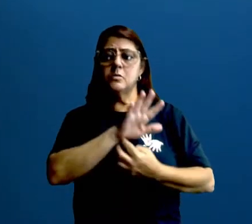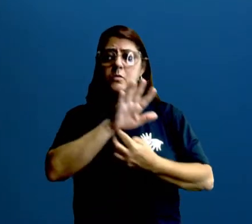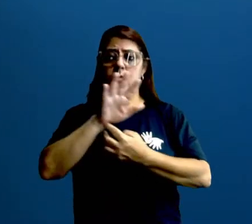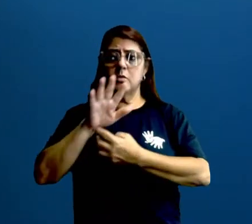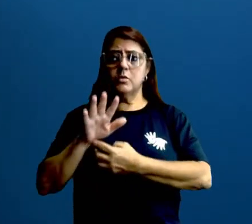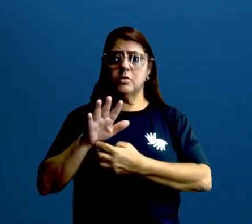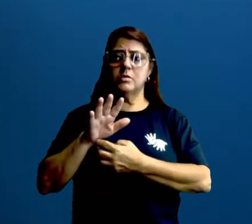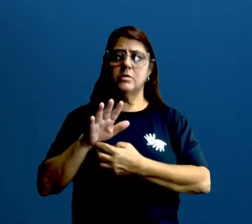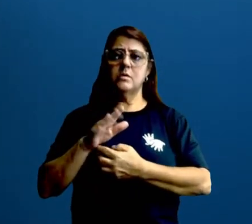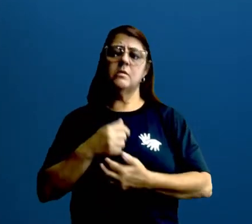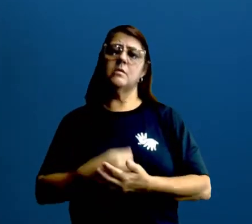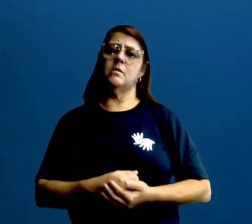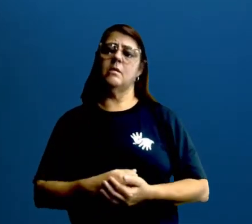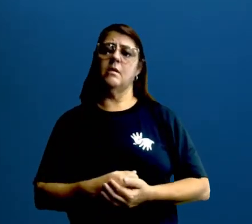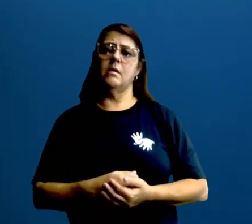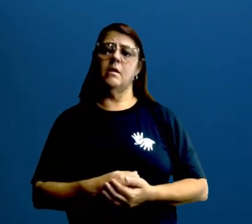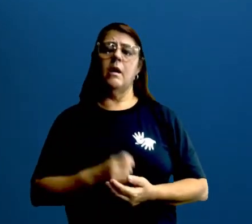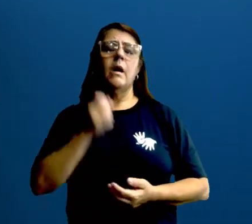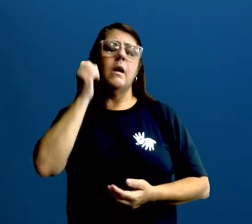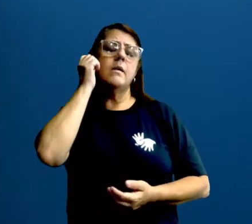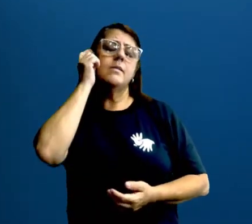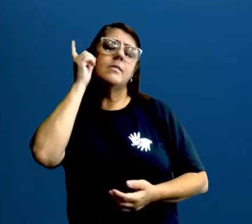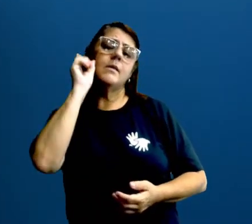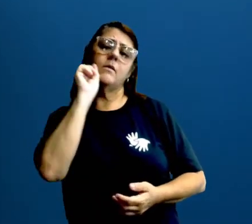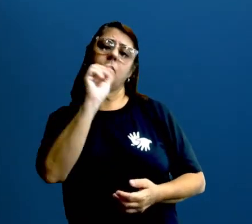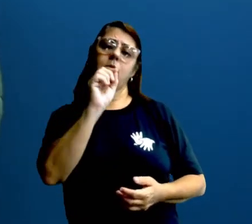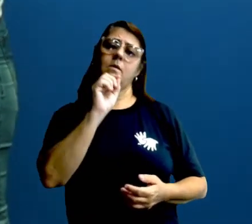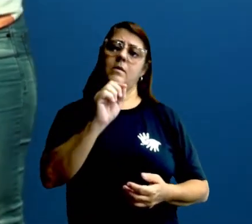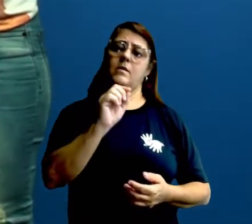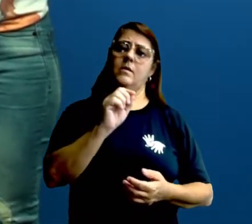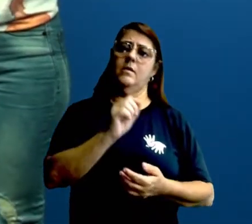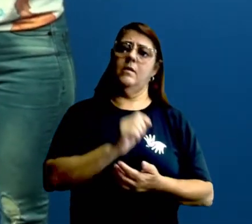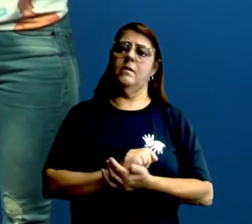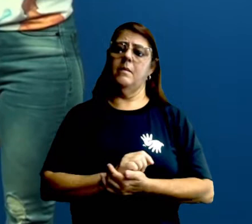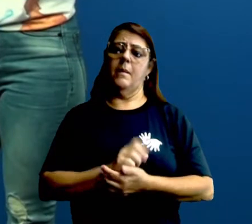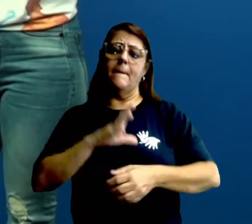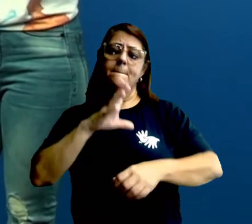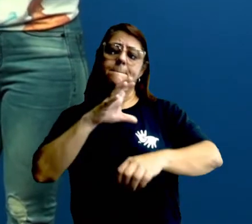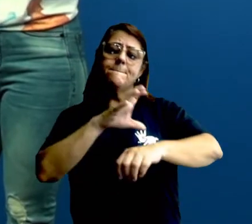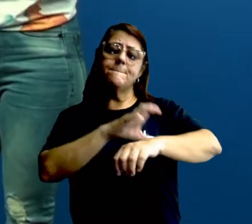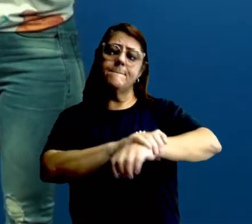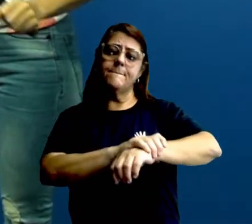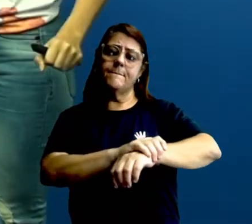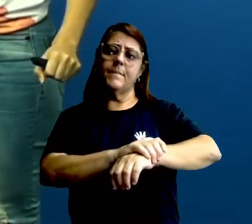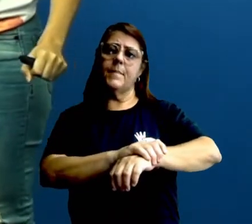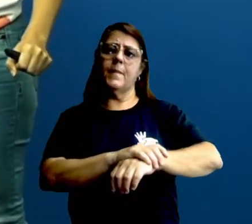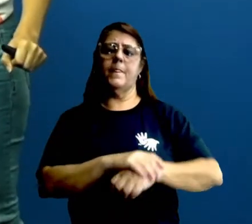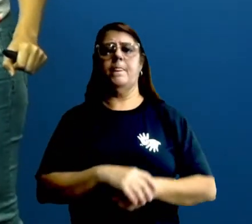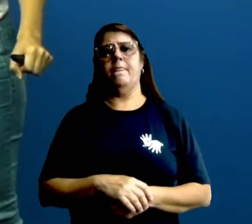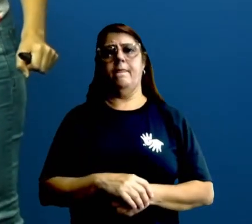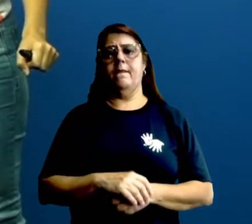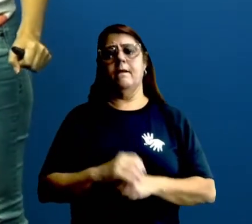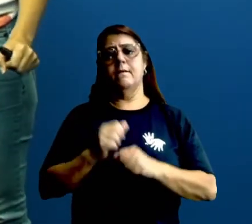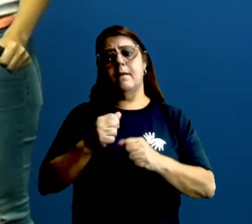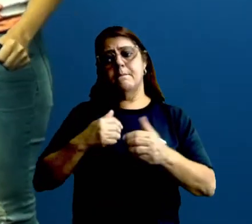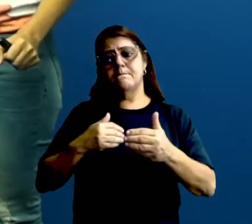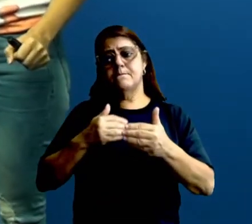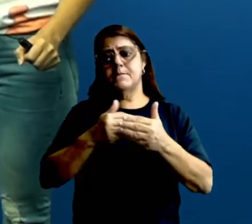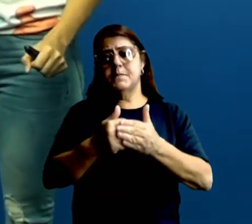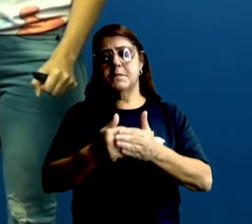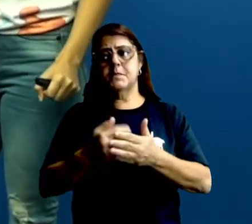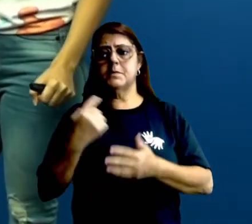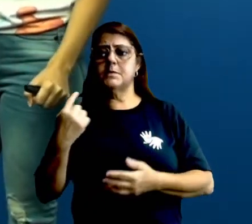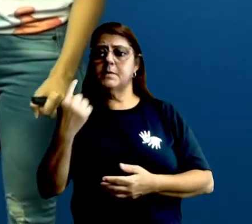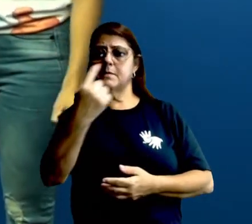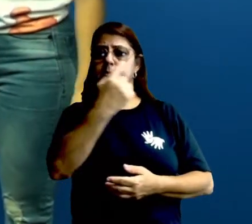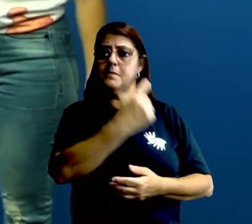um pouquinho para perto de nós essa ideia de material como aquilo que a gente pega e que está bem próximo a